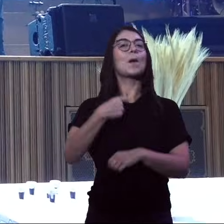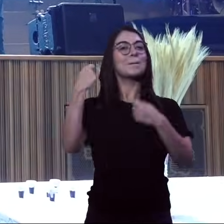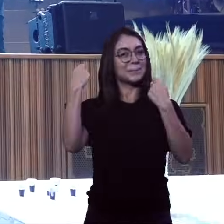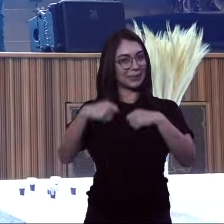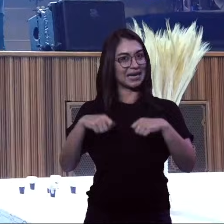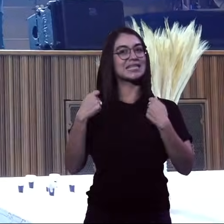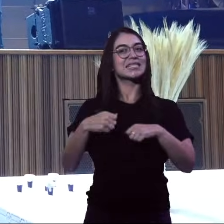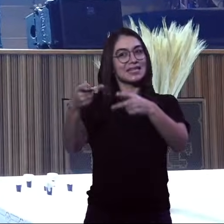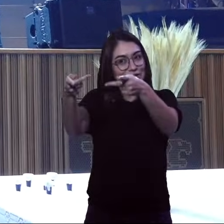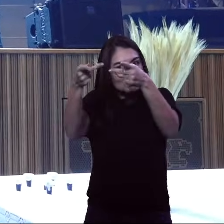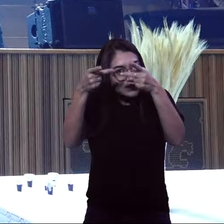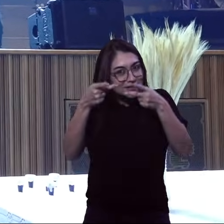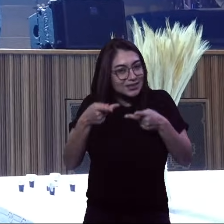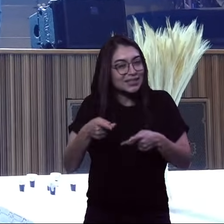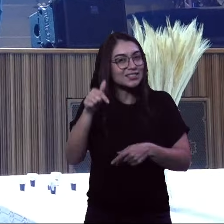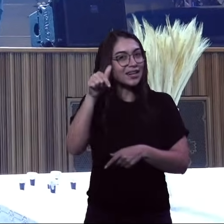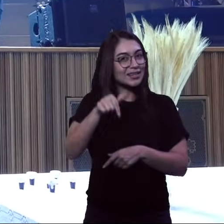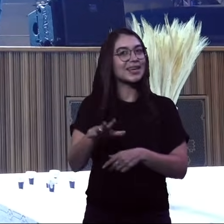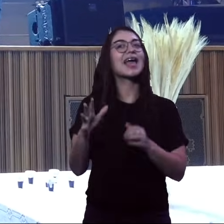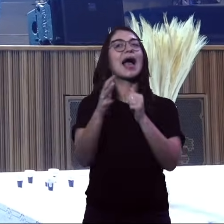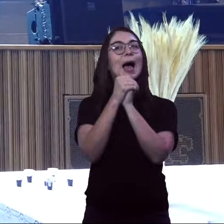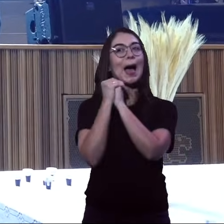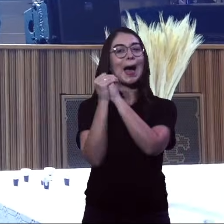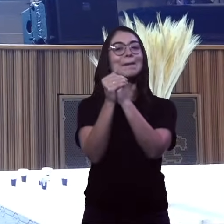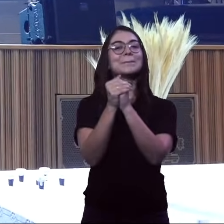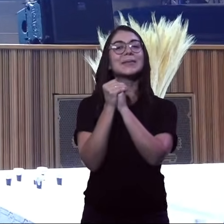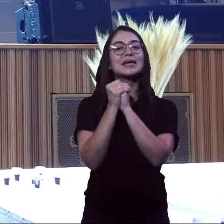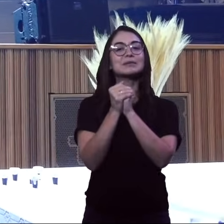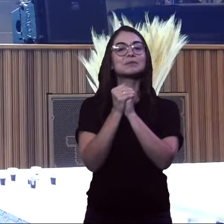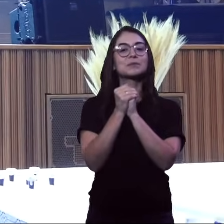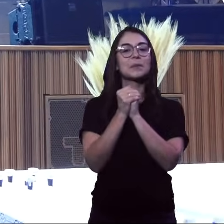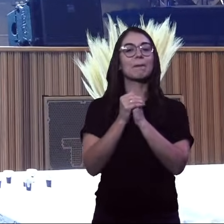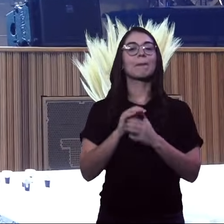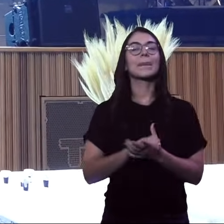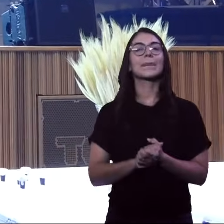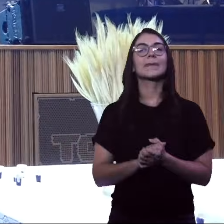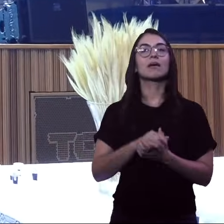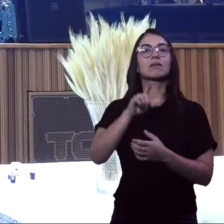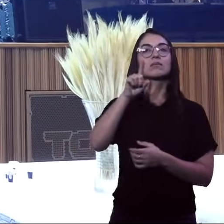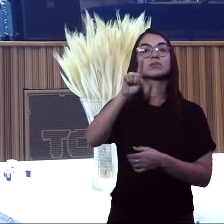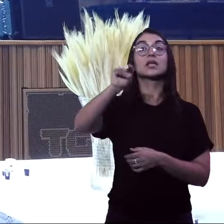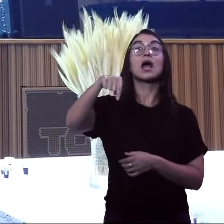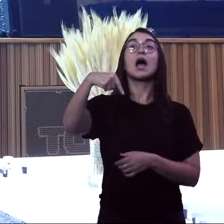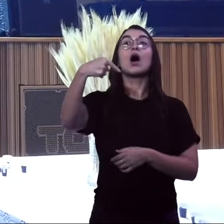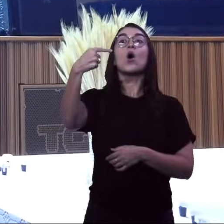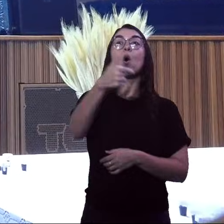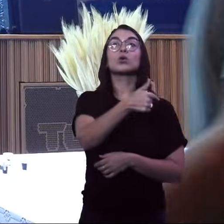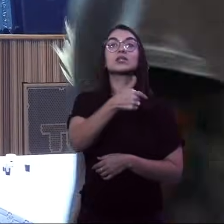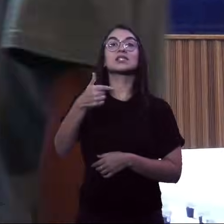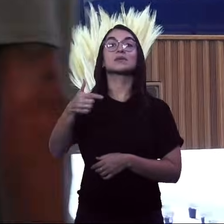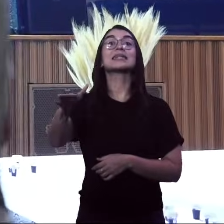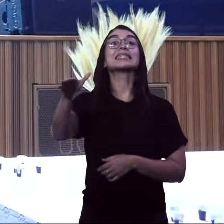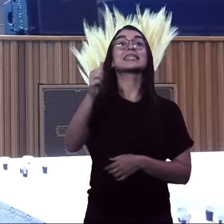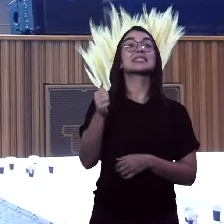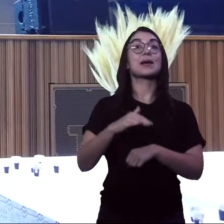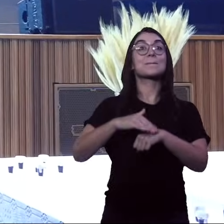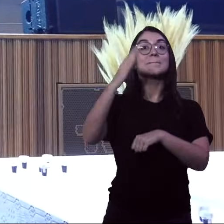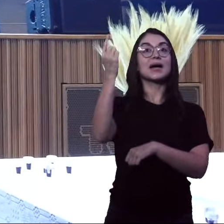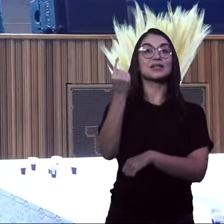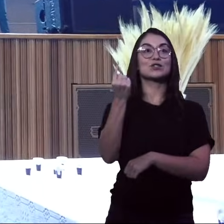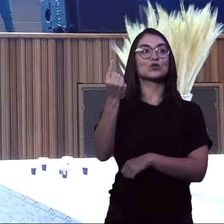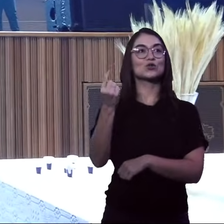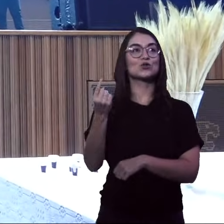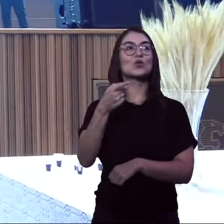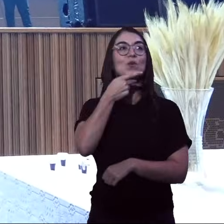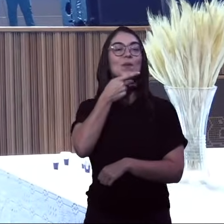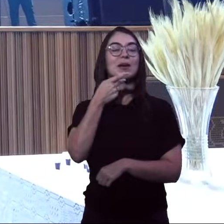visitante aqui, amém? Quem que se compromete a trazer um visitante semana que vem? Amém?